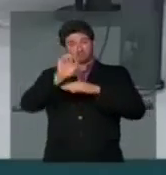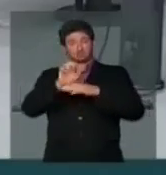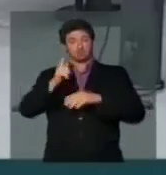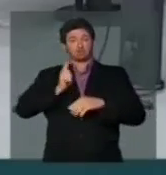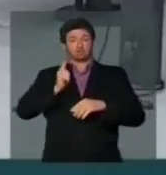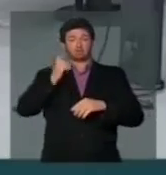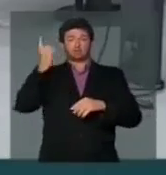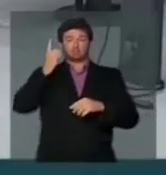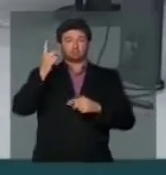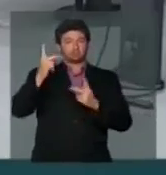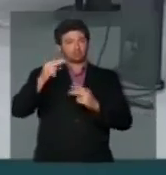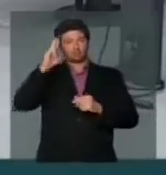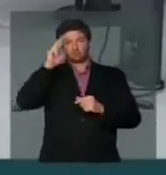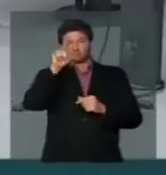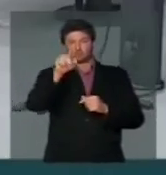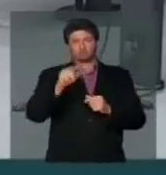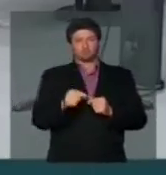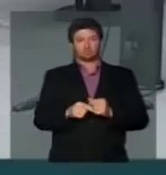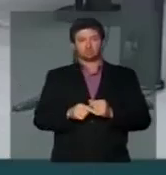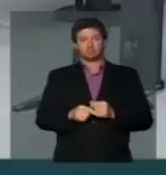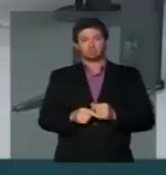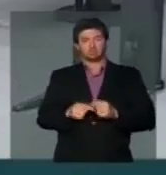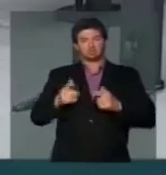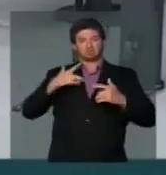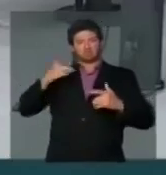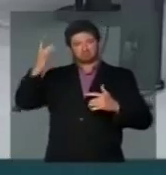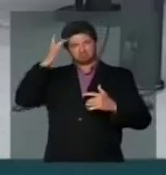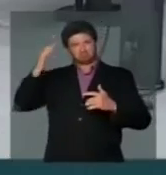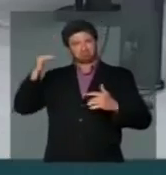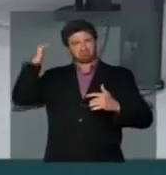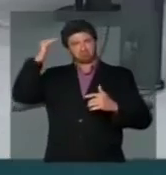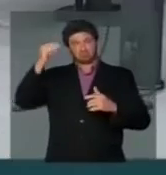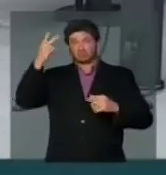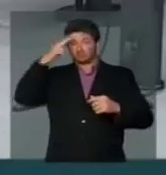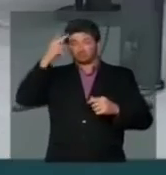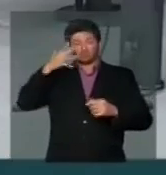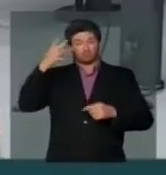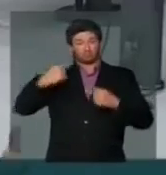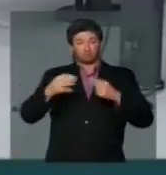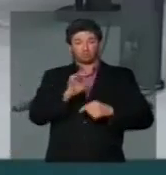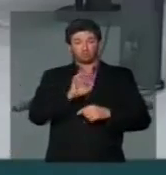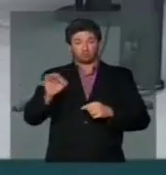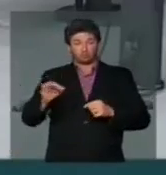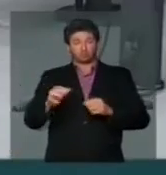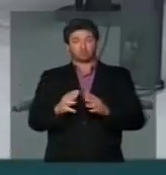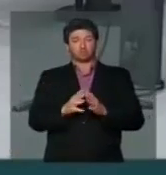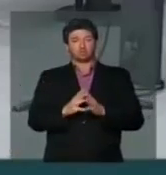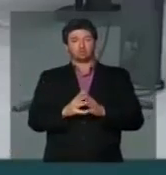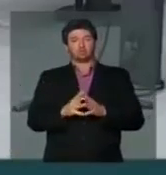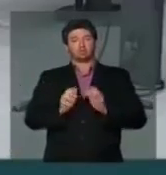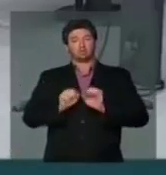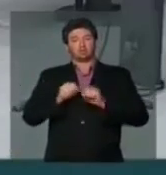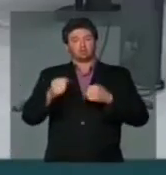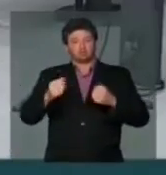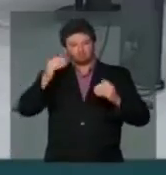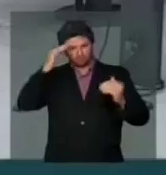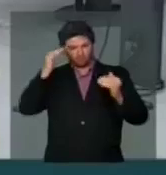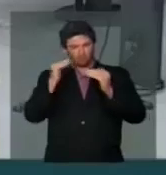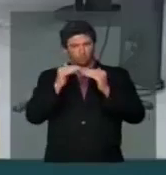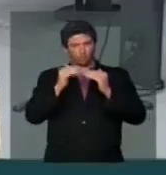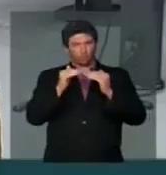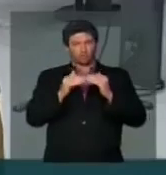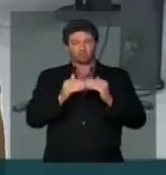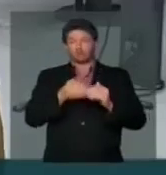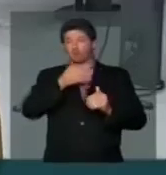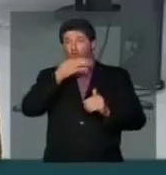ter um político como Vossa Excelência, com essa envergadura, com essa história política, que defende aqui de uma forma muito coerente a